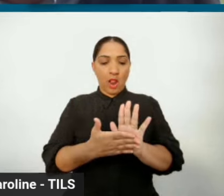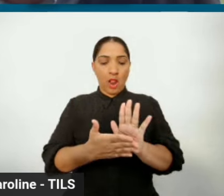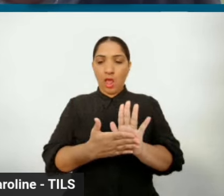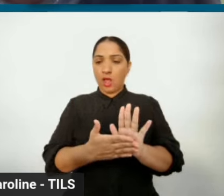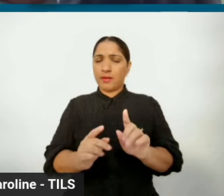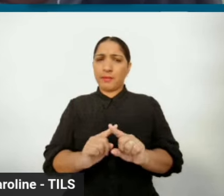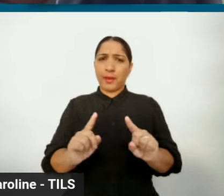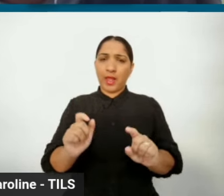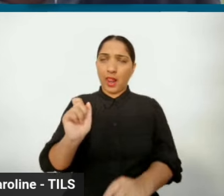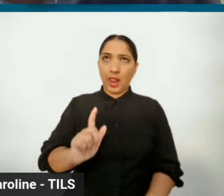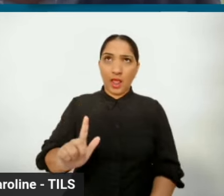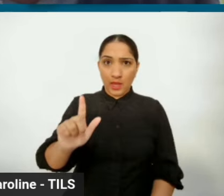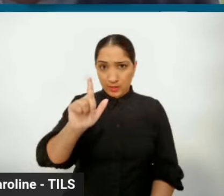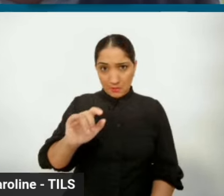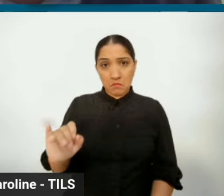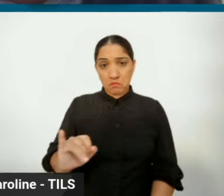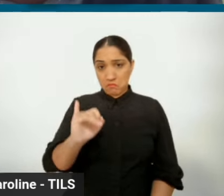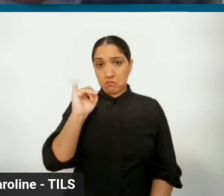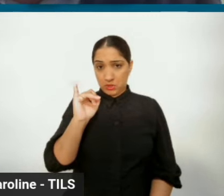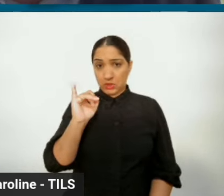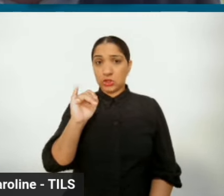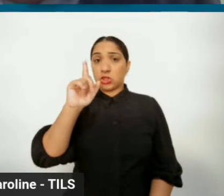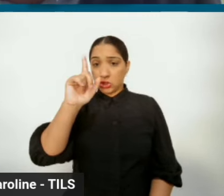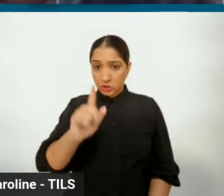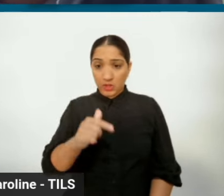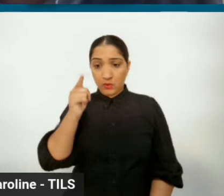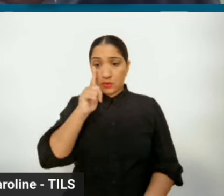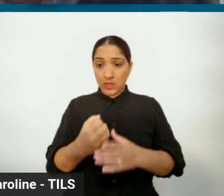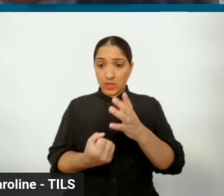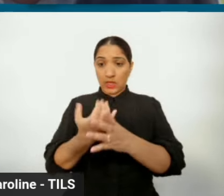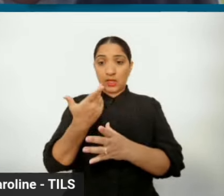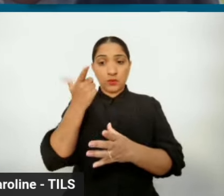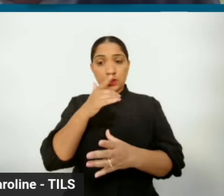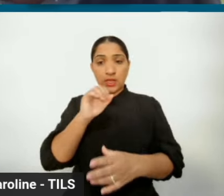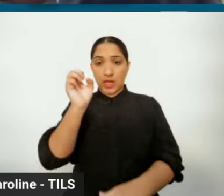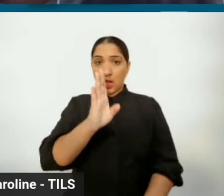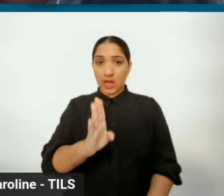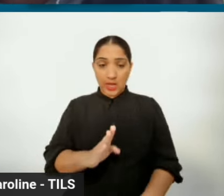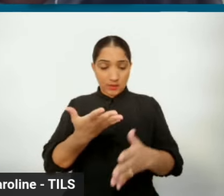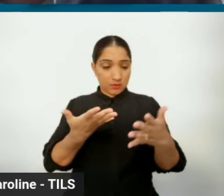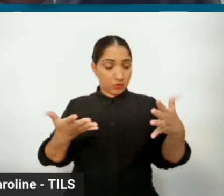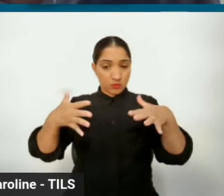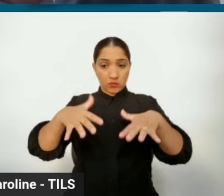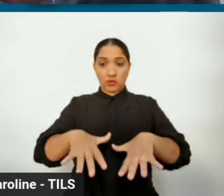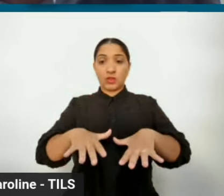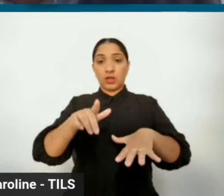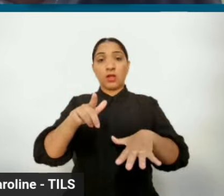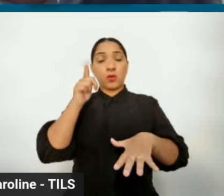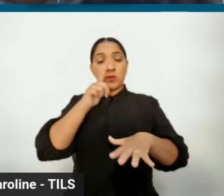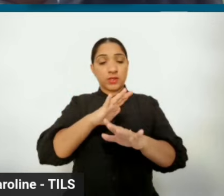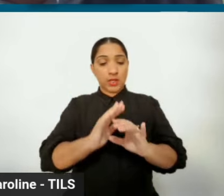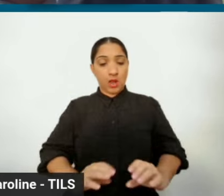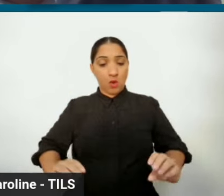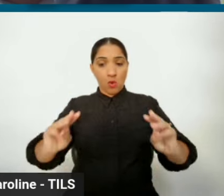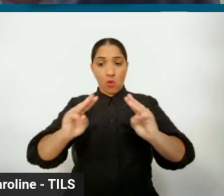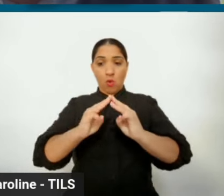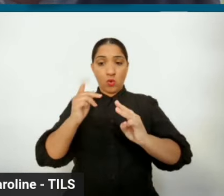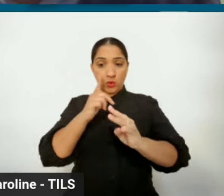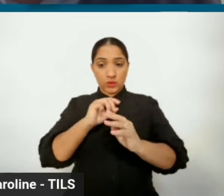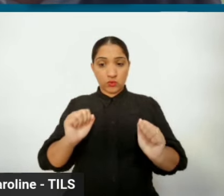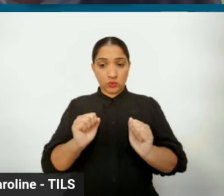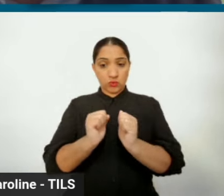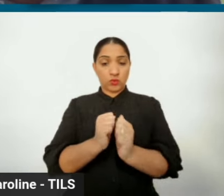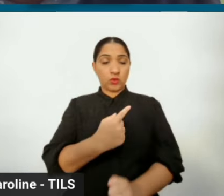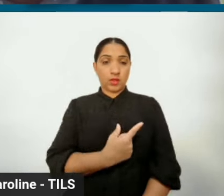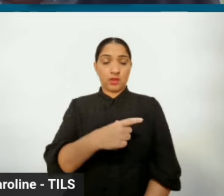que o que está na legislação é importante, foi importante a Lei Brasileira de Inclusão, a Convenção da ONU, que está na própria Constituição da época de